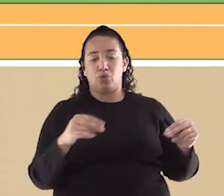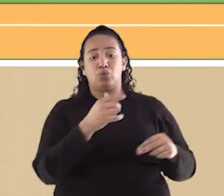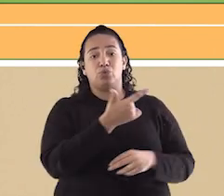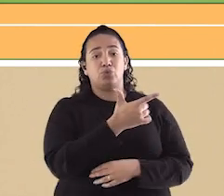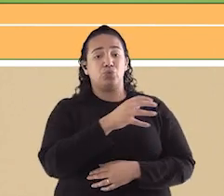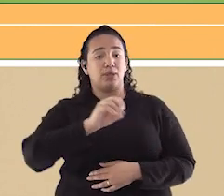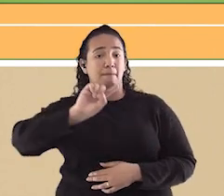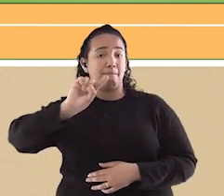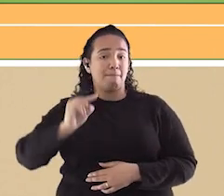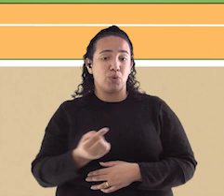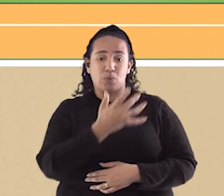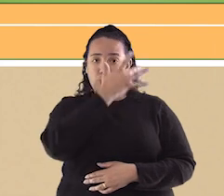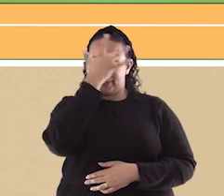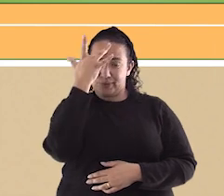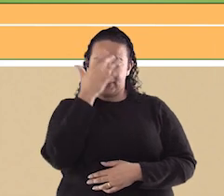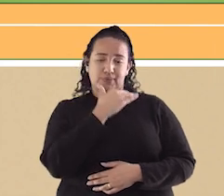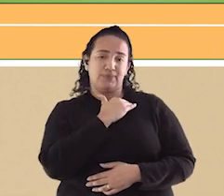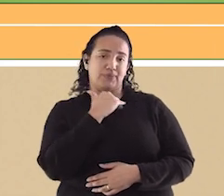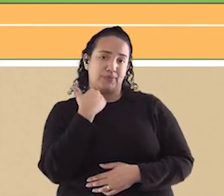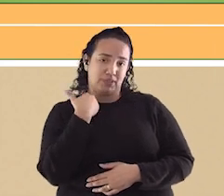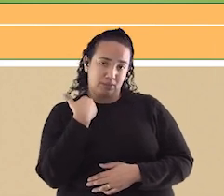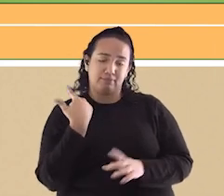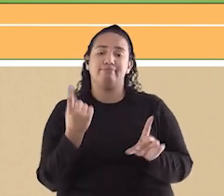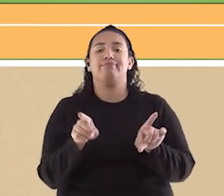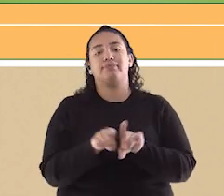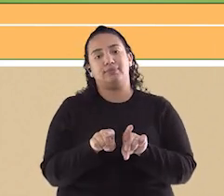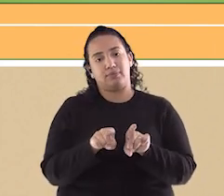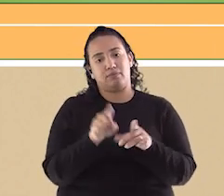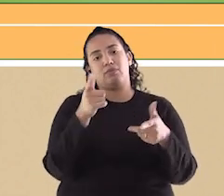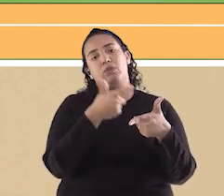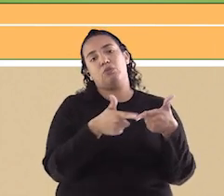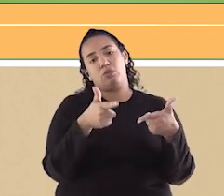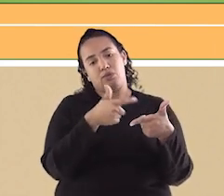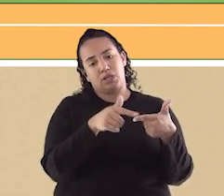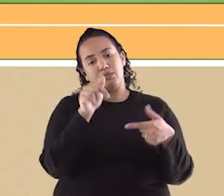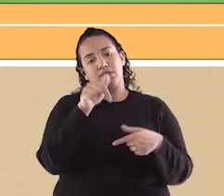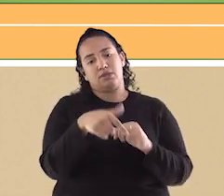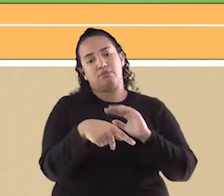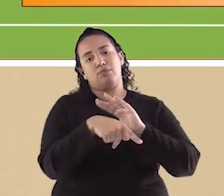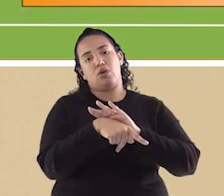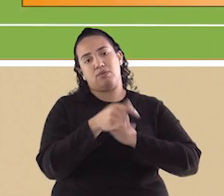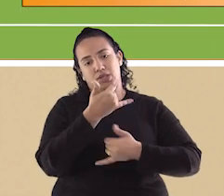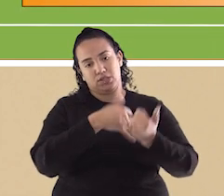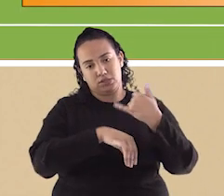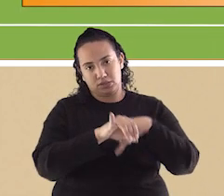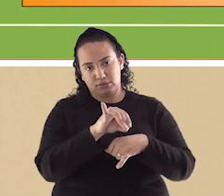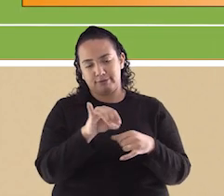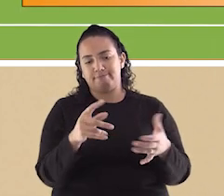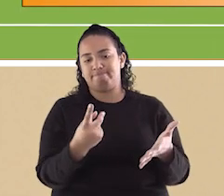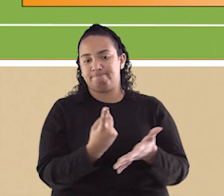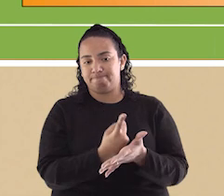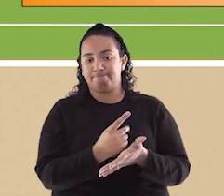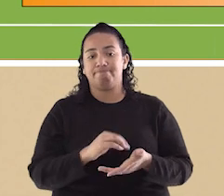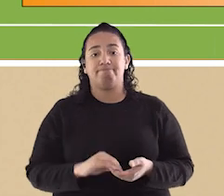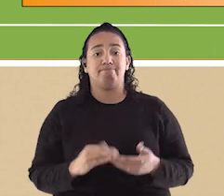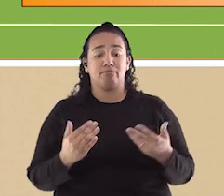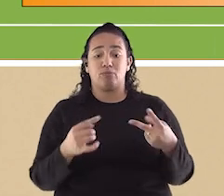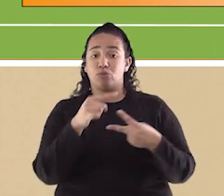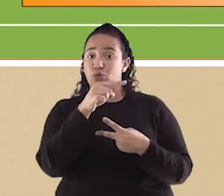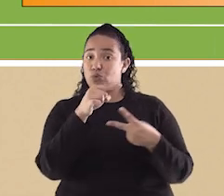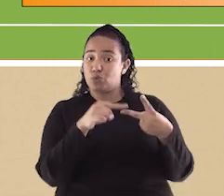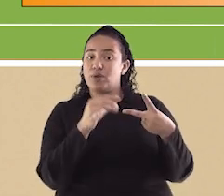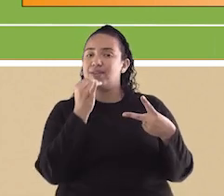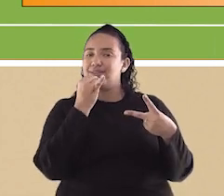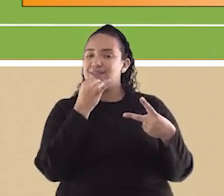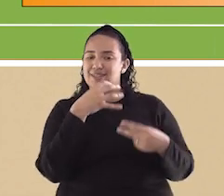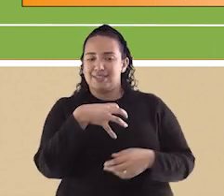200 mil pessoas, além dos danos irreparáveis causados pela radiação de forma indireta. E apesar desses 2 exemplos trazerem sentimentos